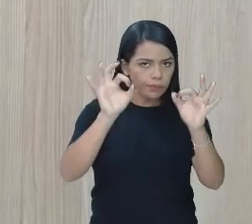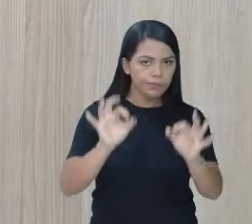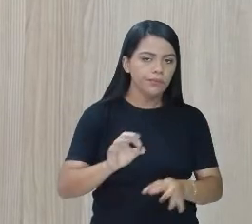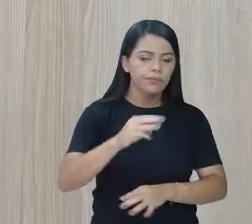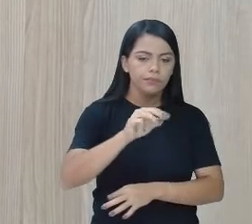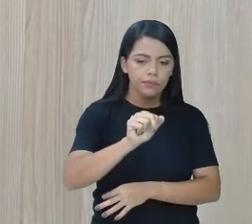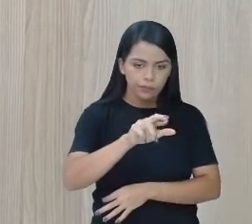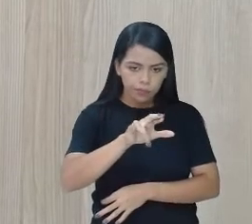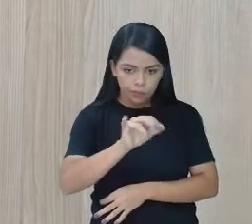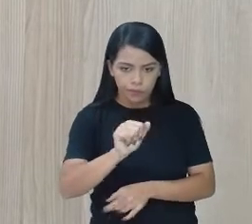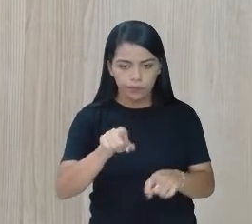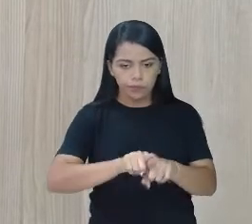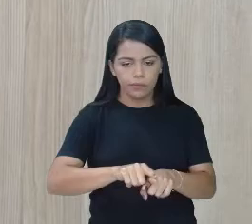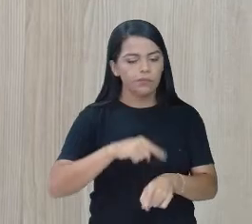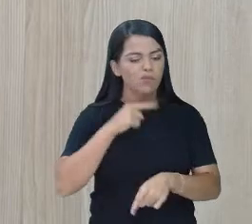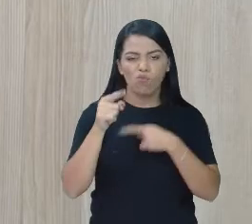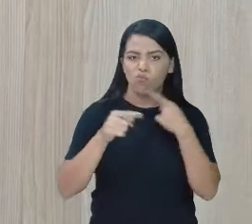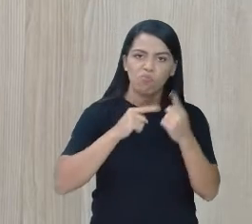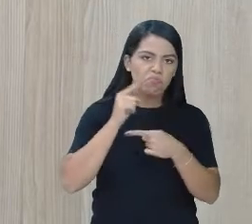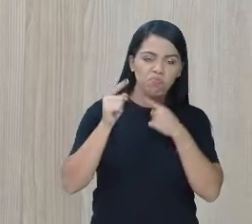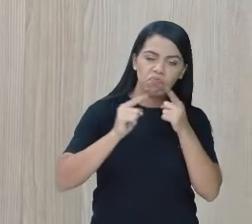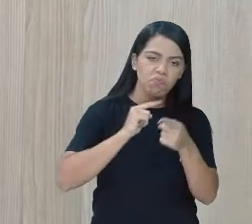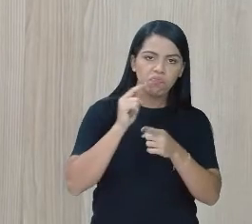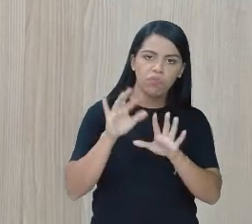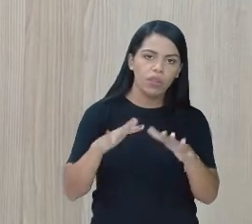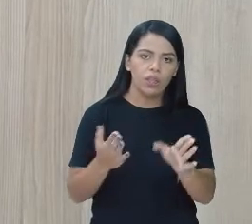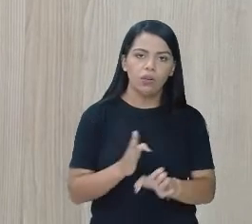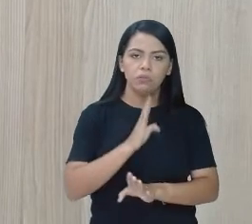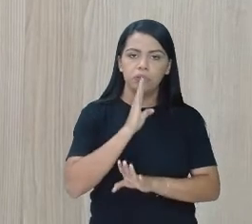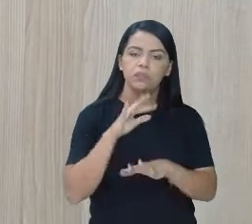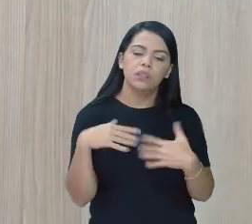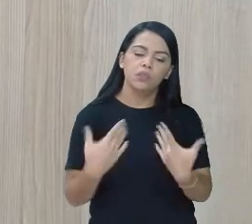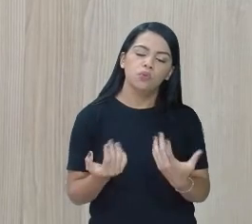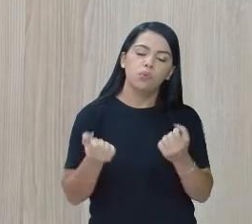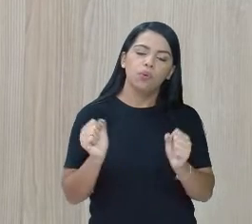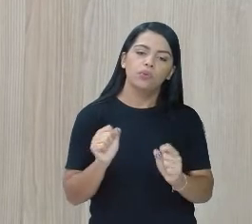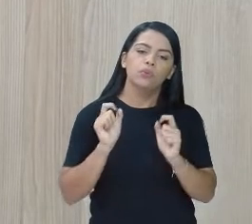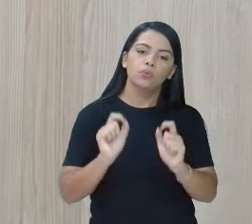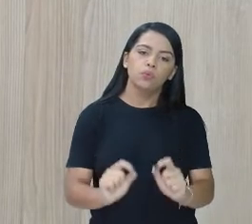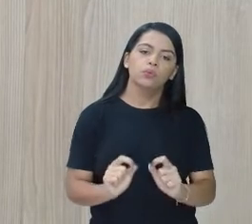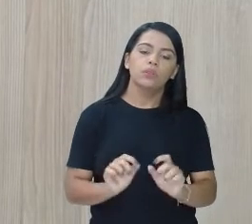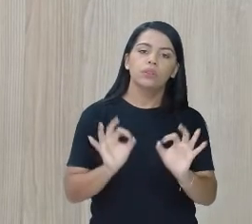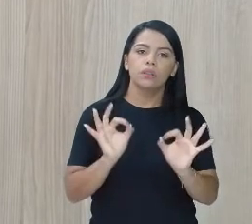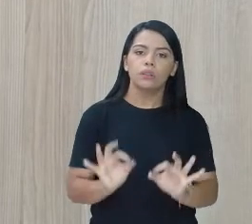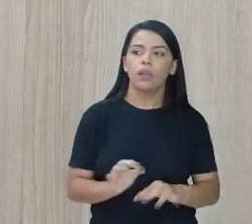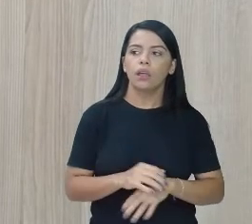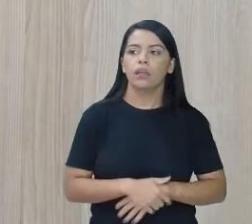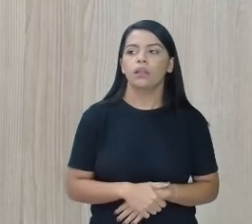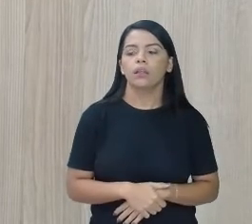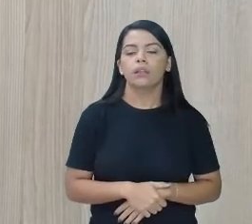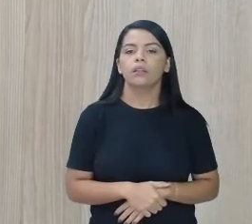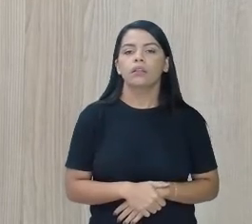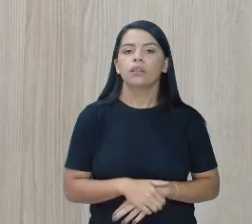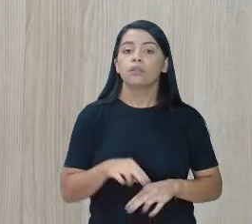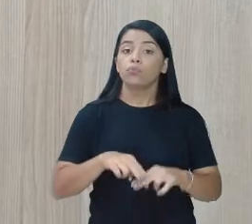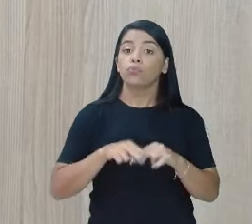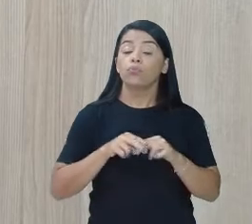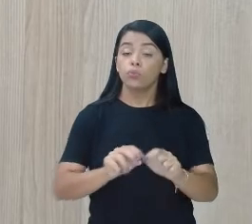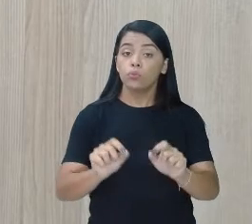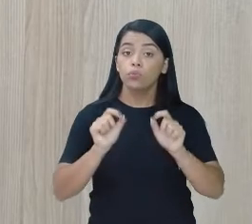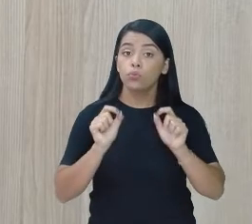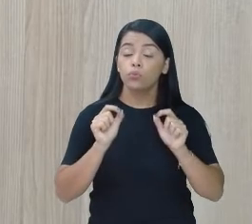sem dúvidas. Então, talvez o silêncio seja justamente por causa